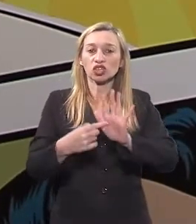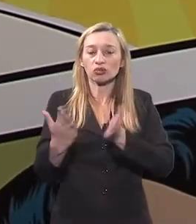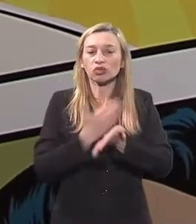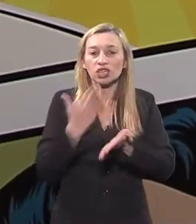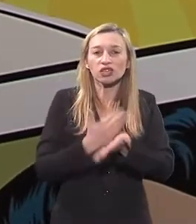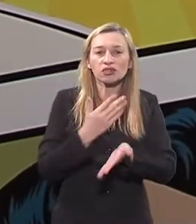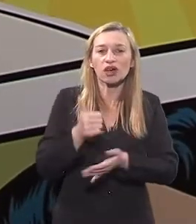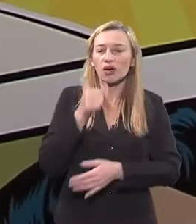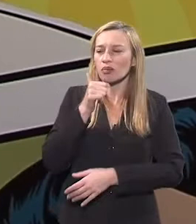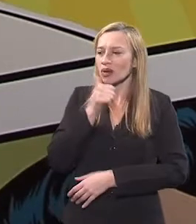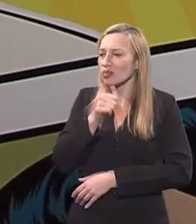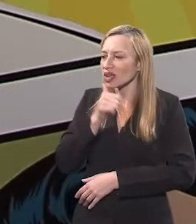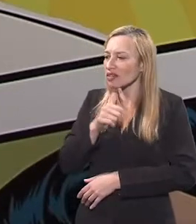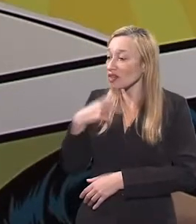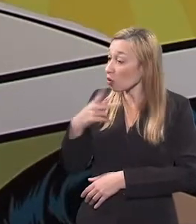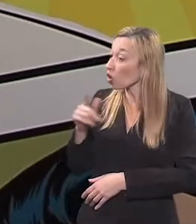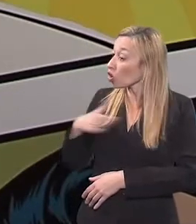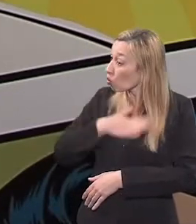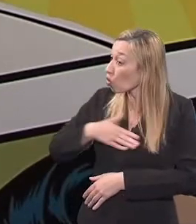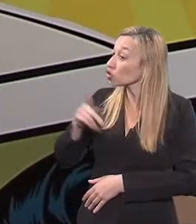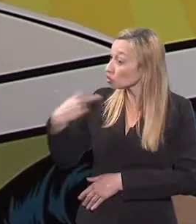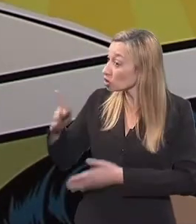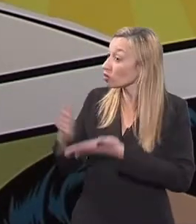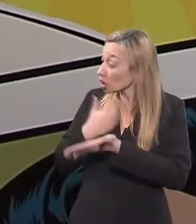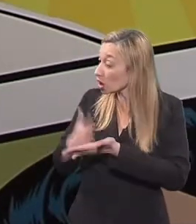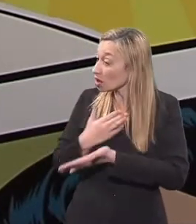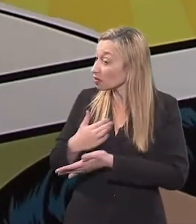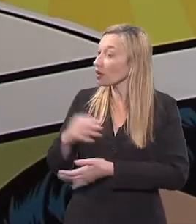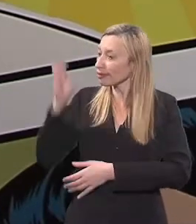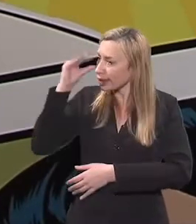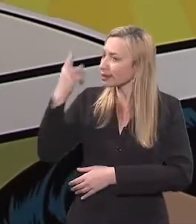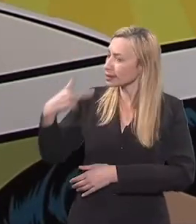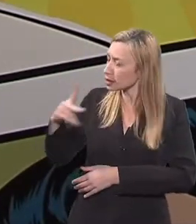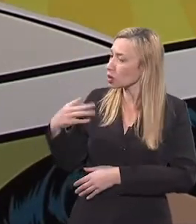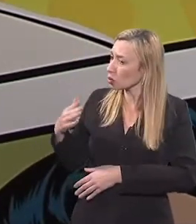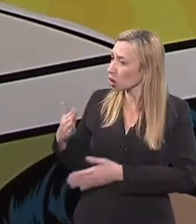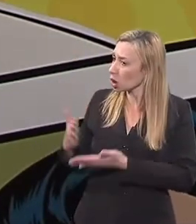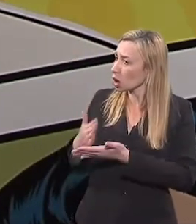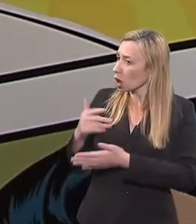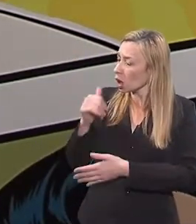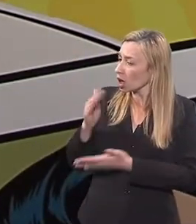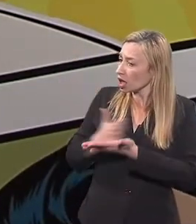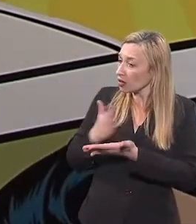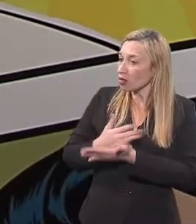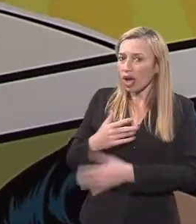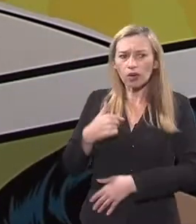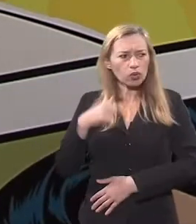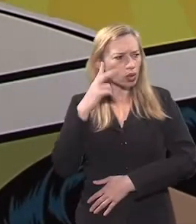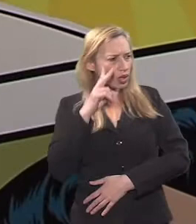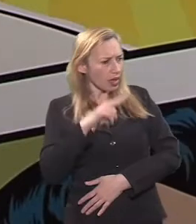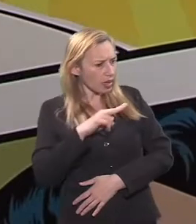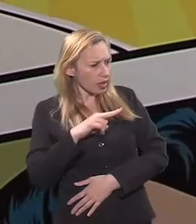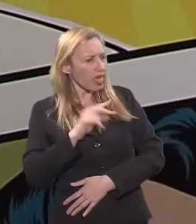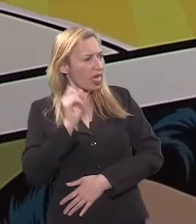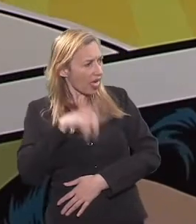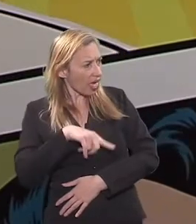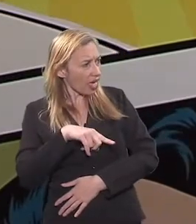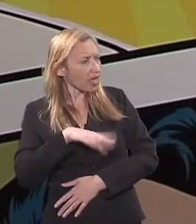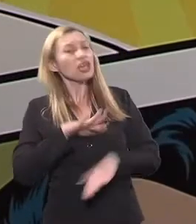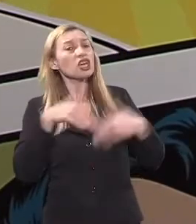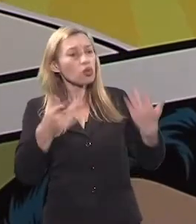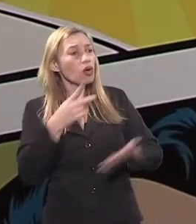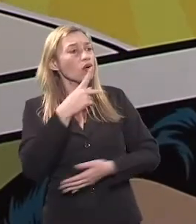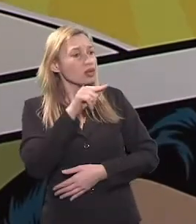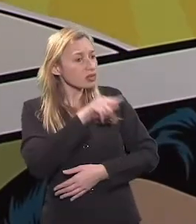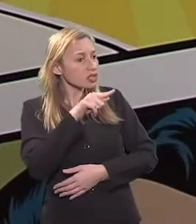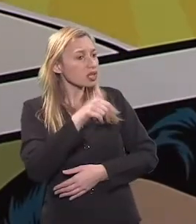fala: Lia, eu gosto muito do seu livro. O seu livro é muito interessante. Eu fiquei olhando assim para ela. E qual